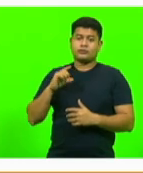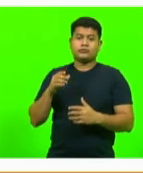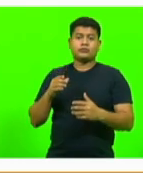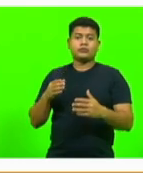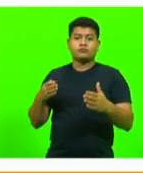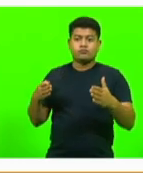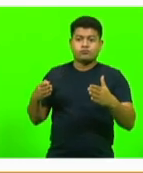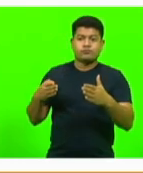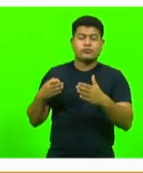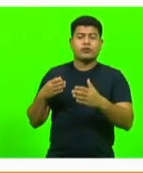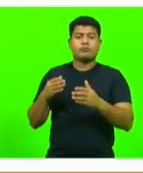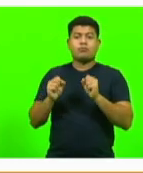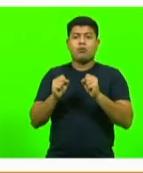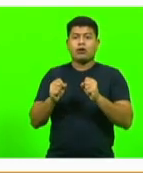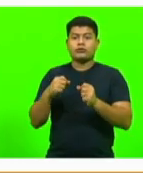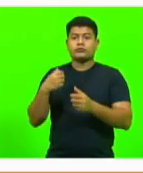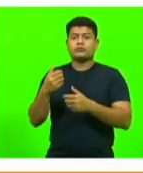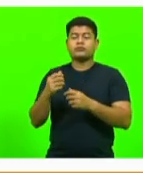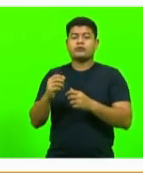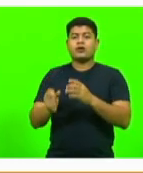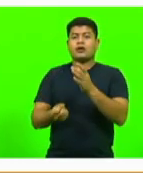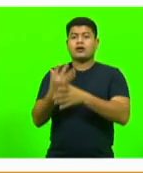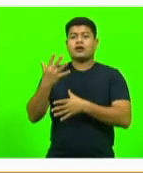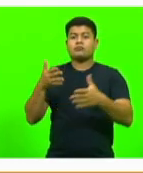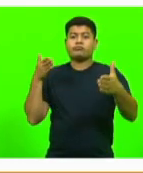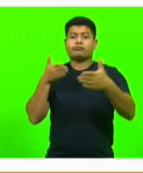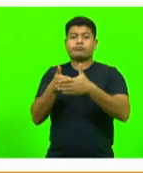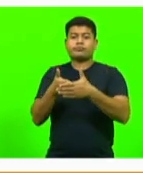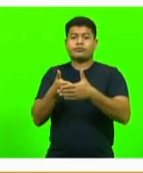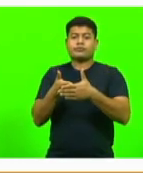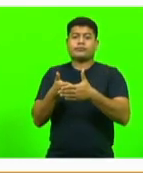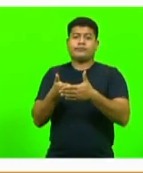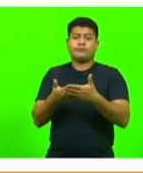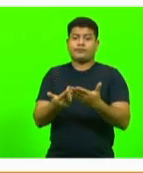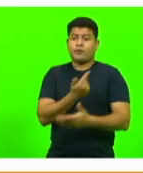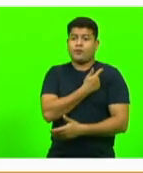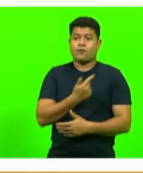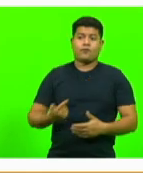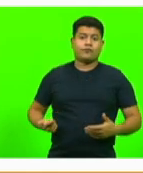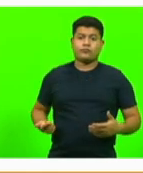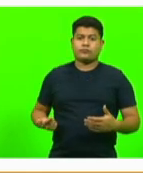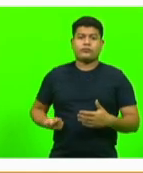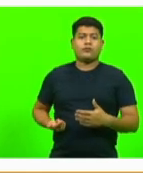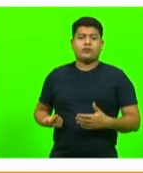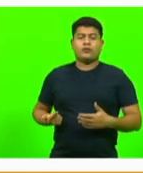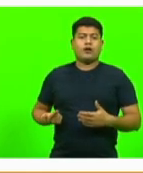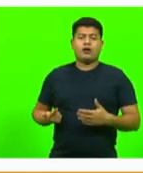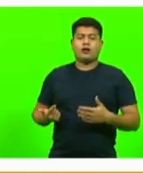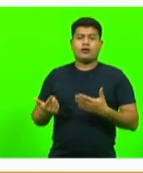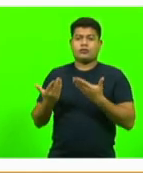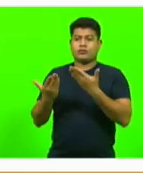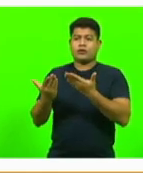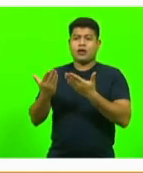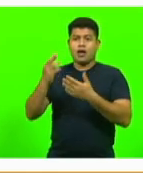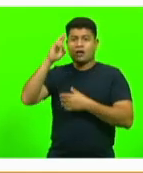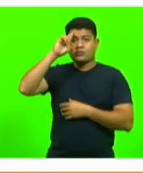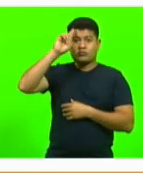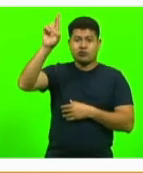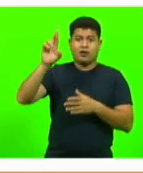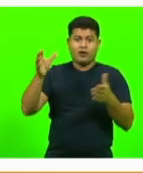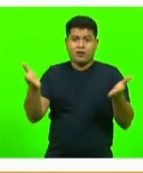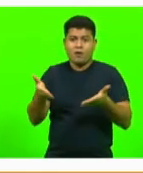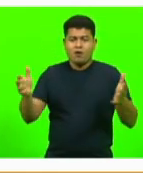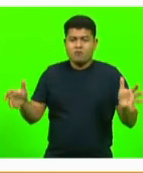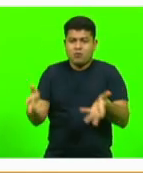atuação do Estado né o o Estado Deixa de ser o responsável em promover a prestação de